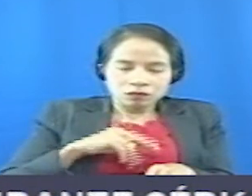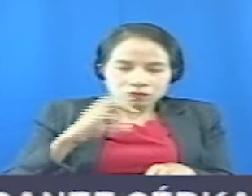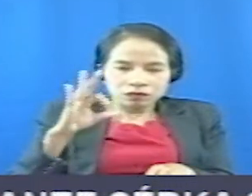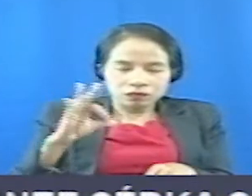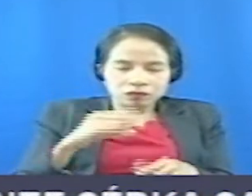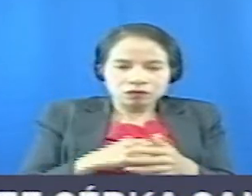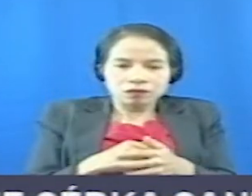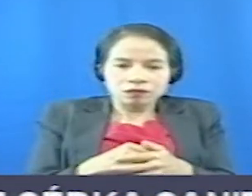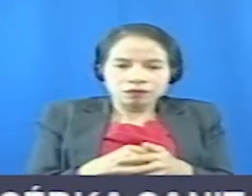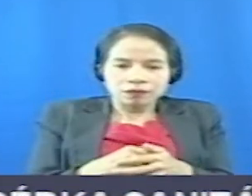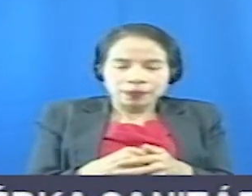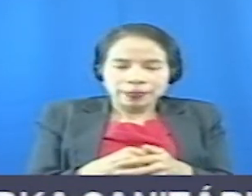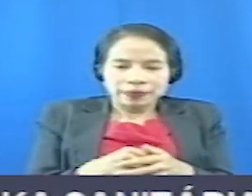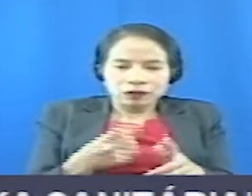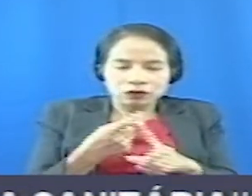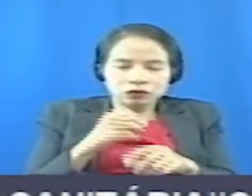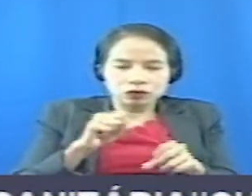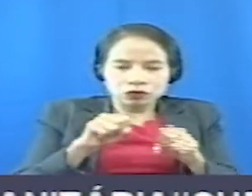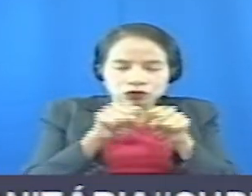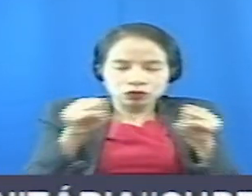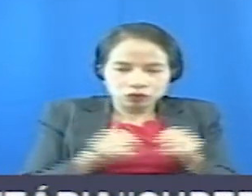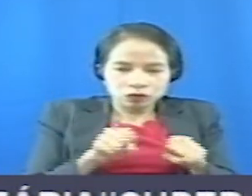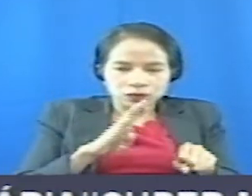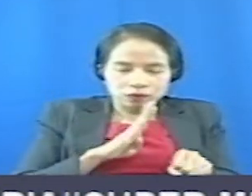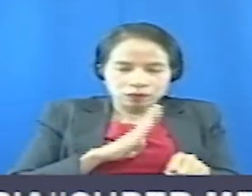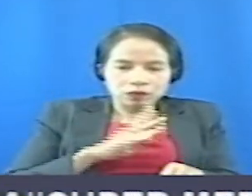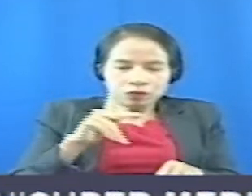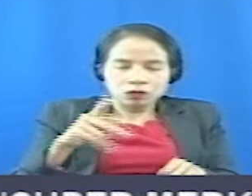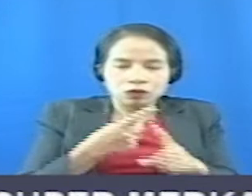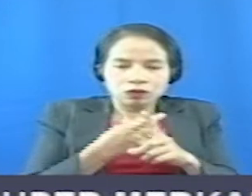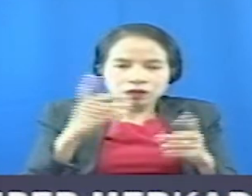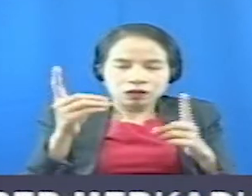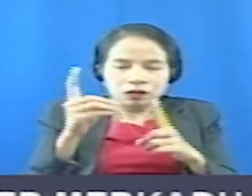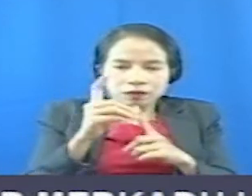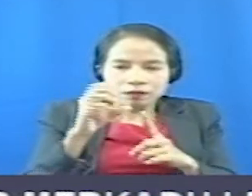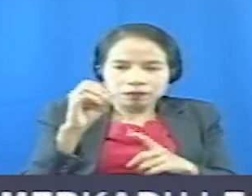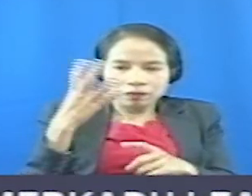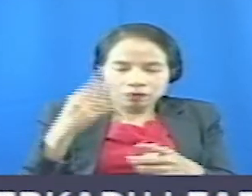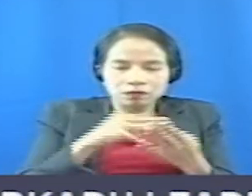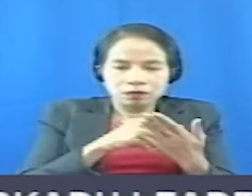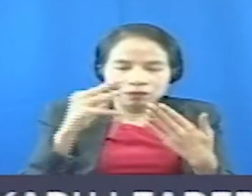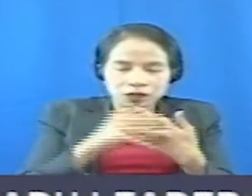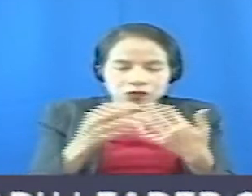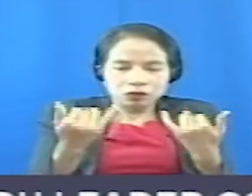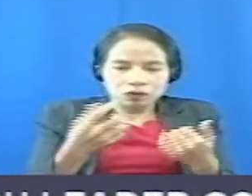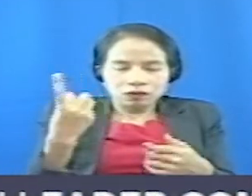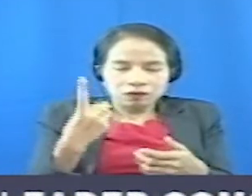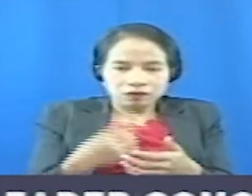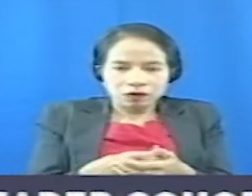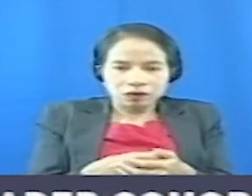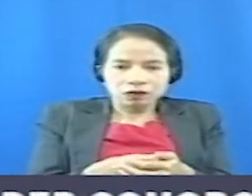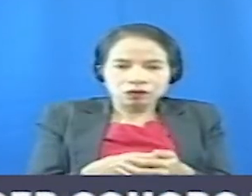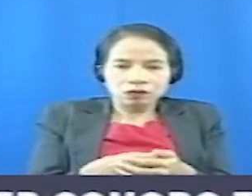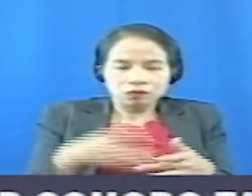setembro, suco Bebonuk. Rússia, dia 14 de março, to ohin sei na fatin ativo. Ativo significa